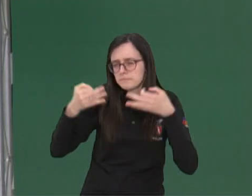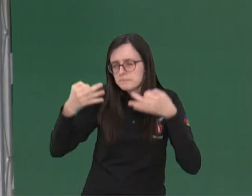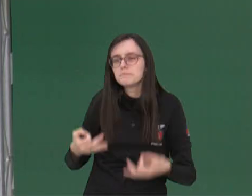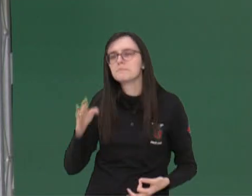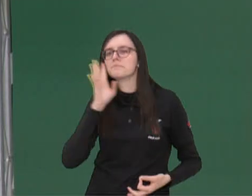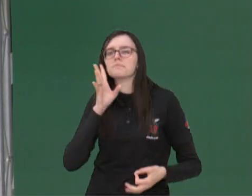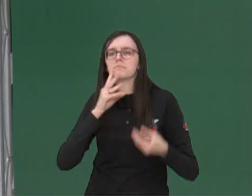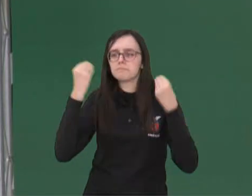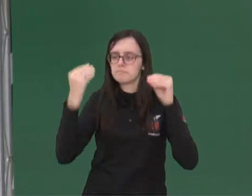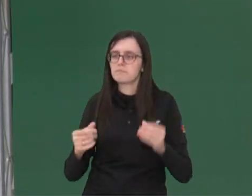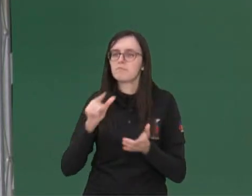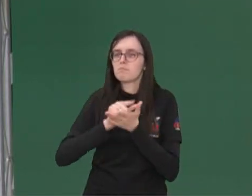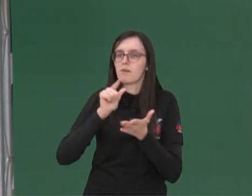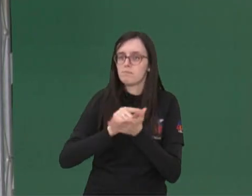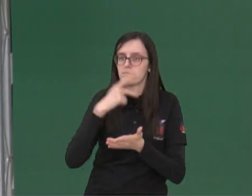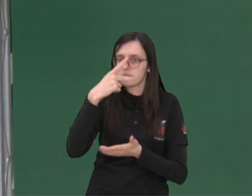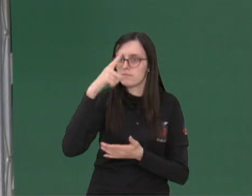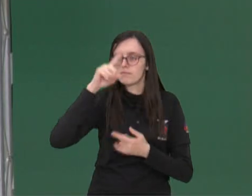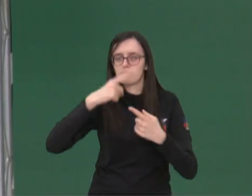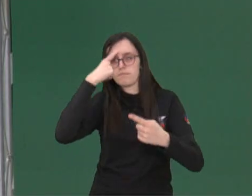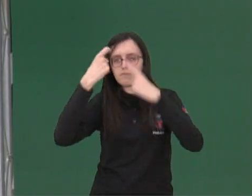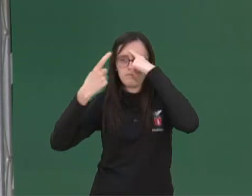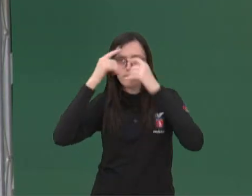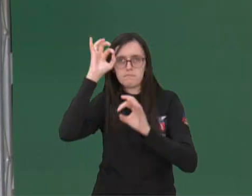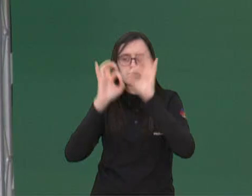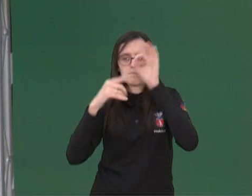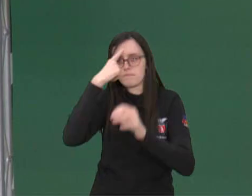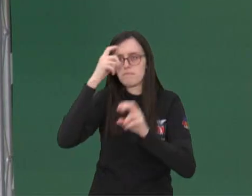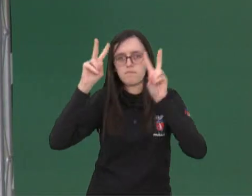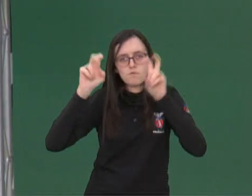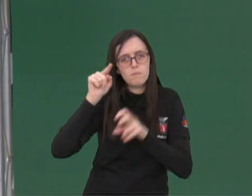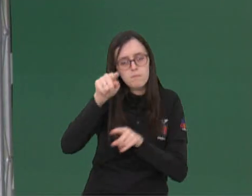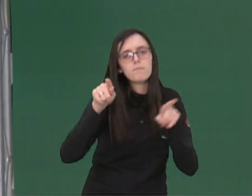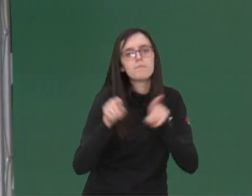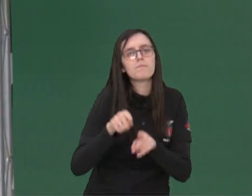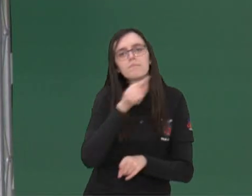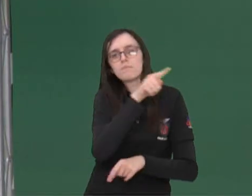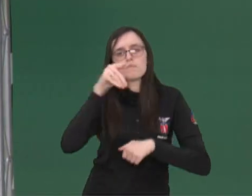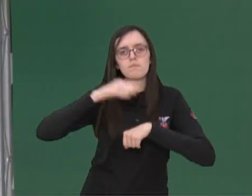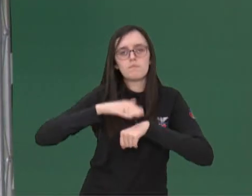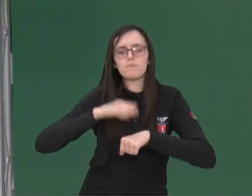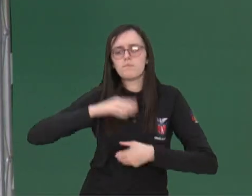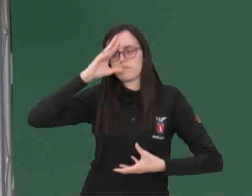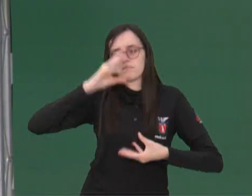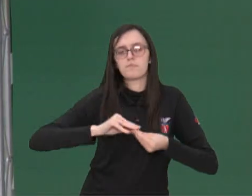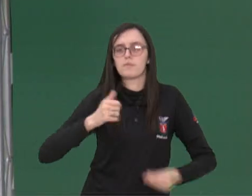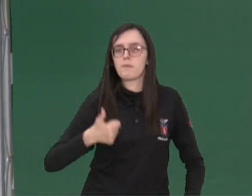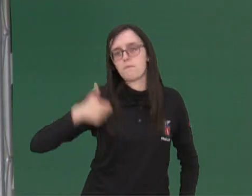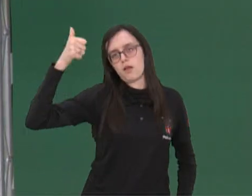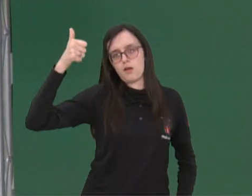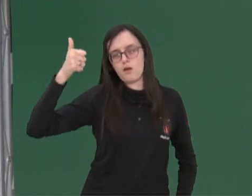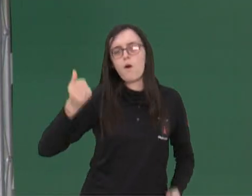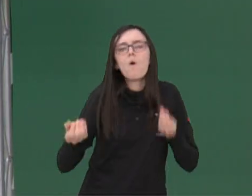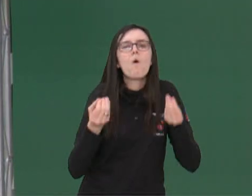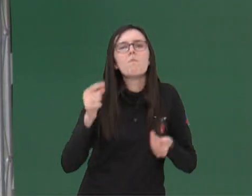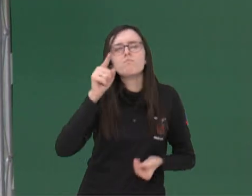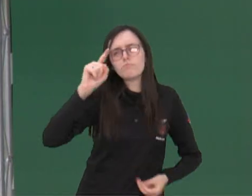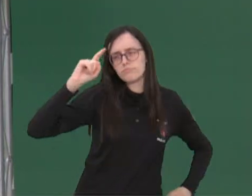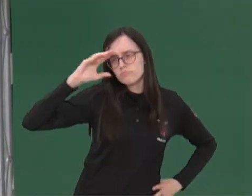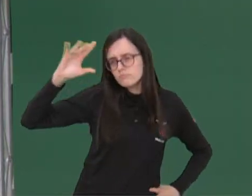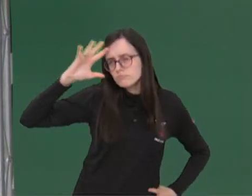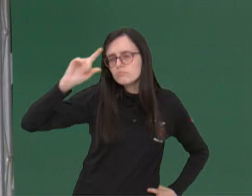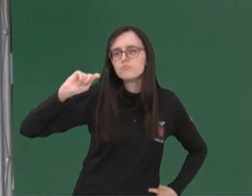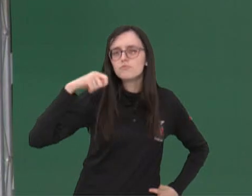legal botar no papel suas ideias, organizar suas ideias sobre isso e você mesmo se entender um pouco melhor. Como você